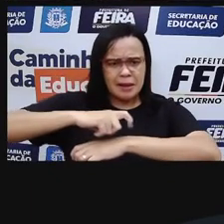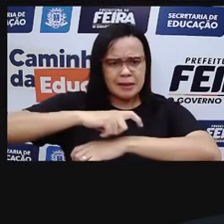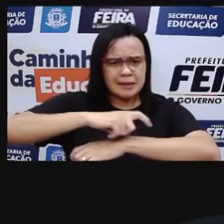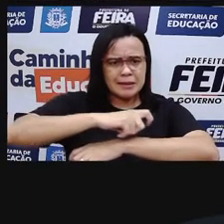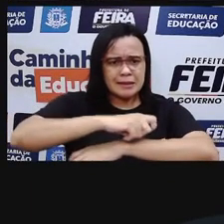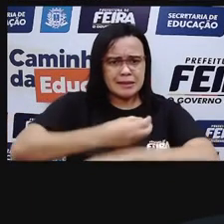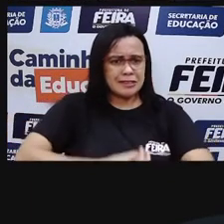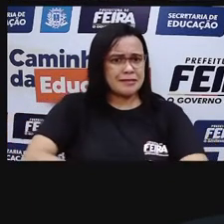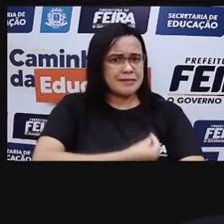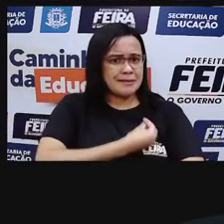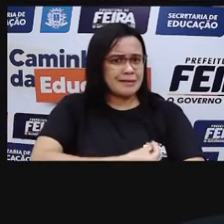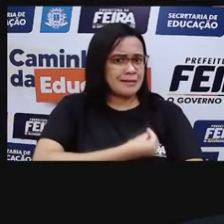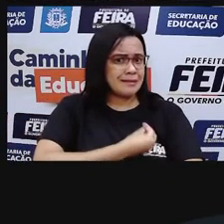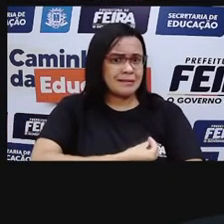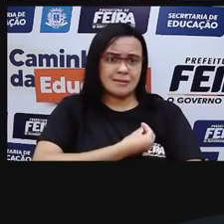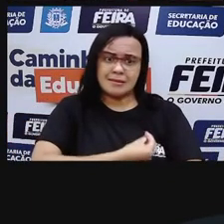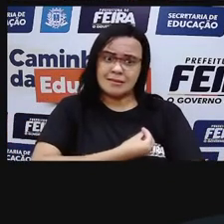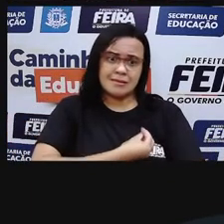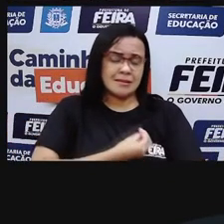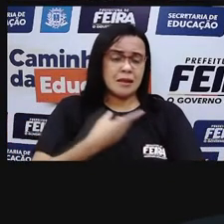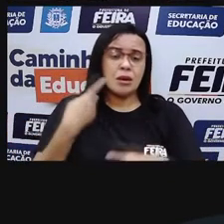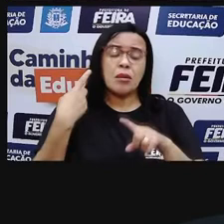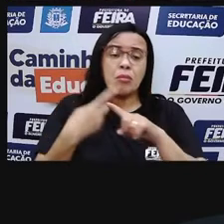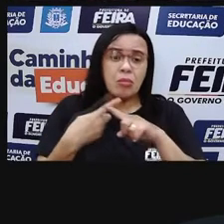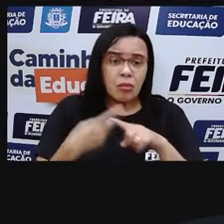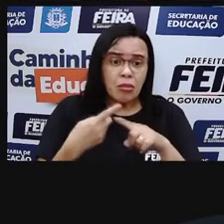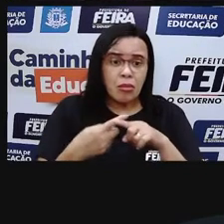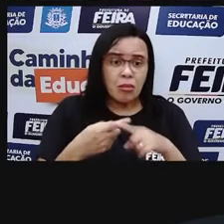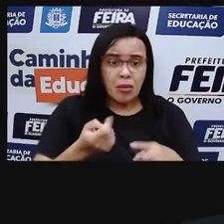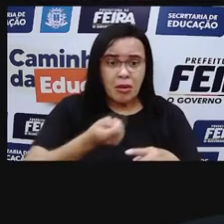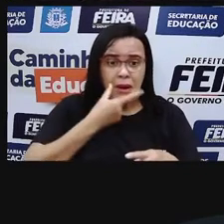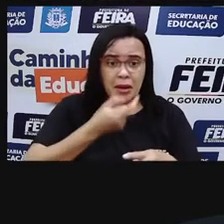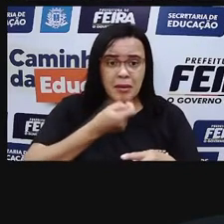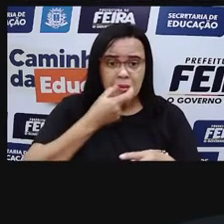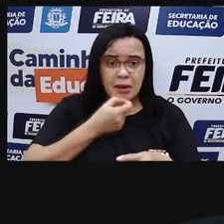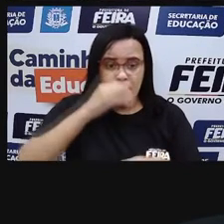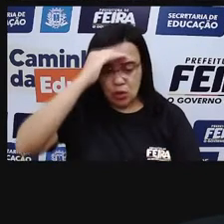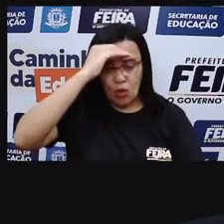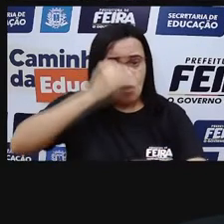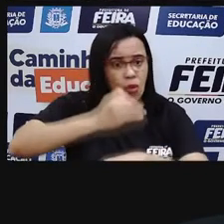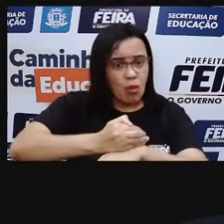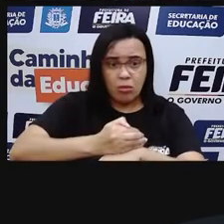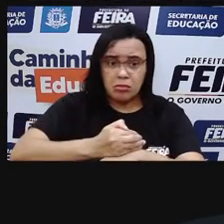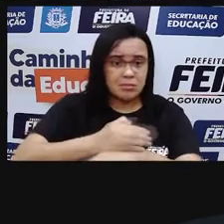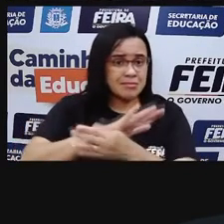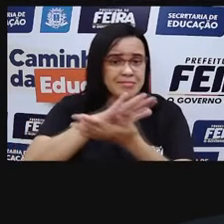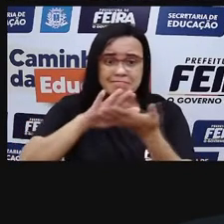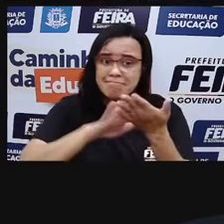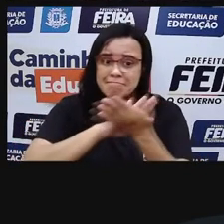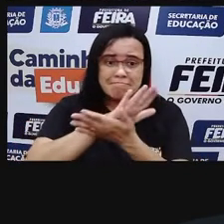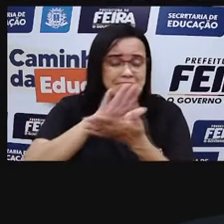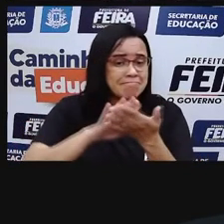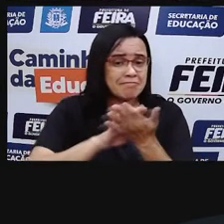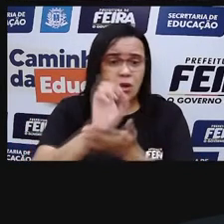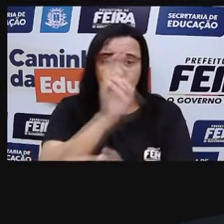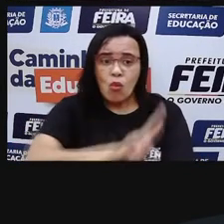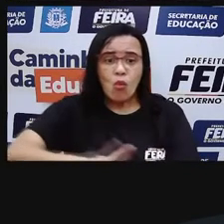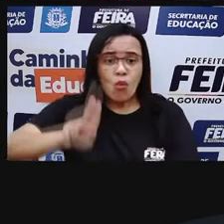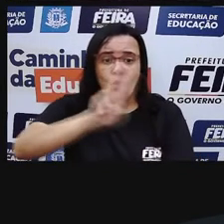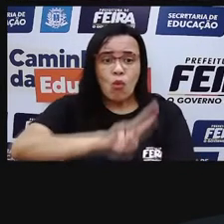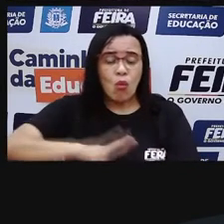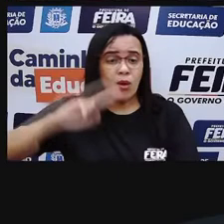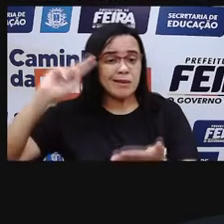sobrevivendo. Por quê? Por conta do uso indevido do antibiótico. E as bactérias que eram